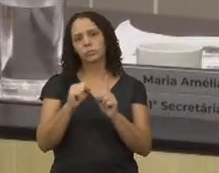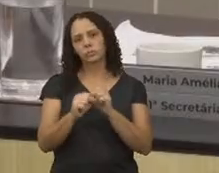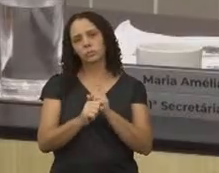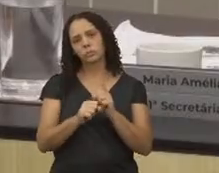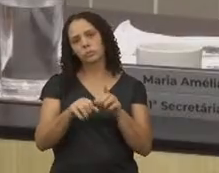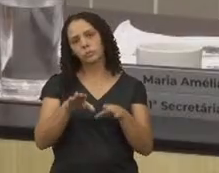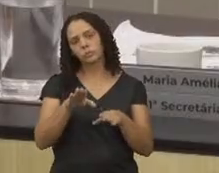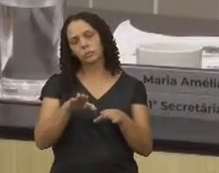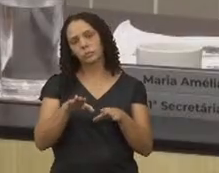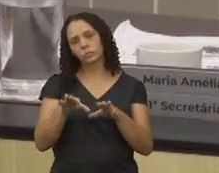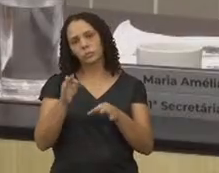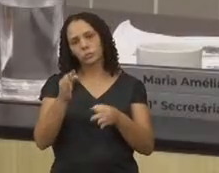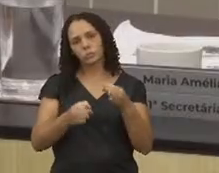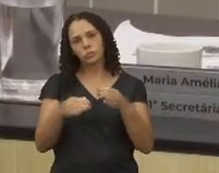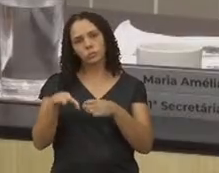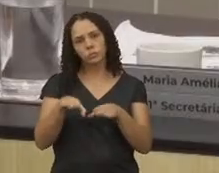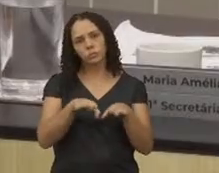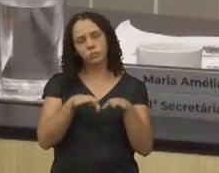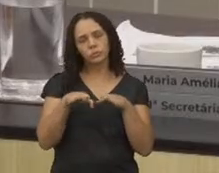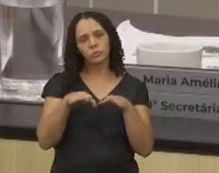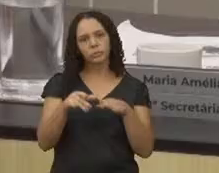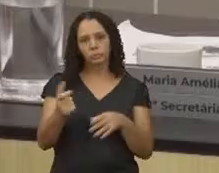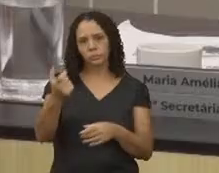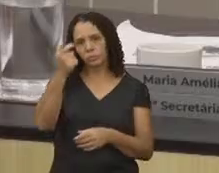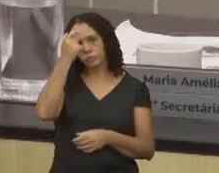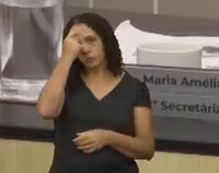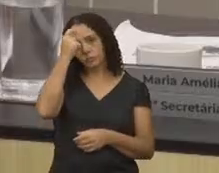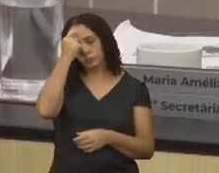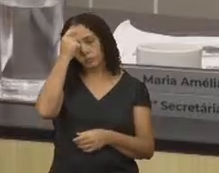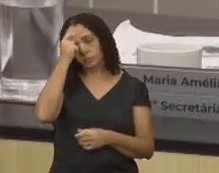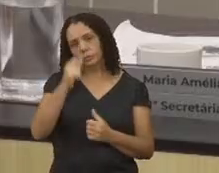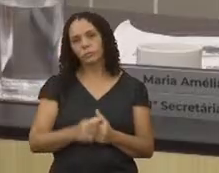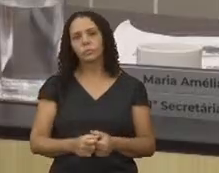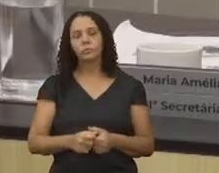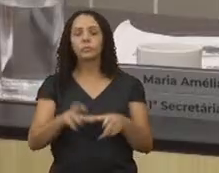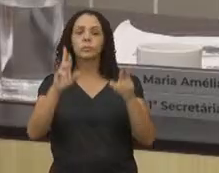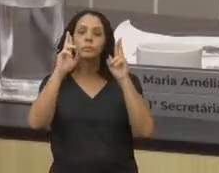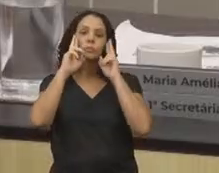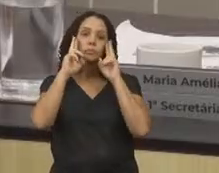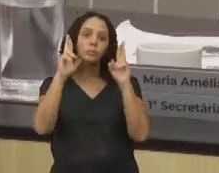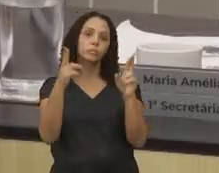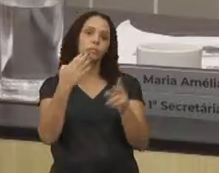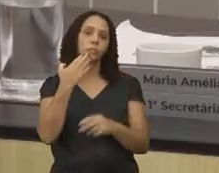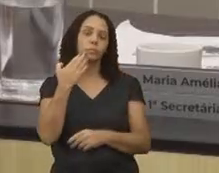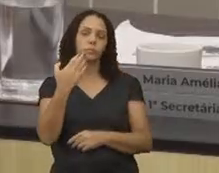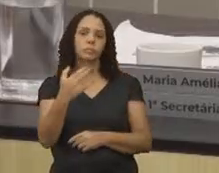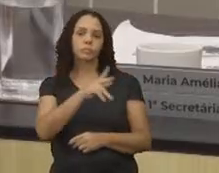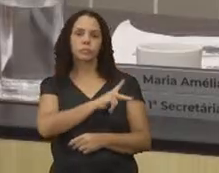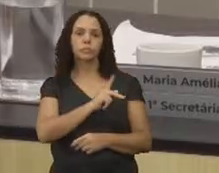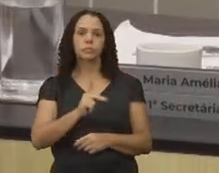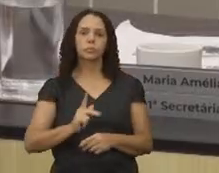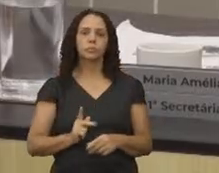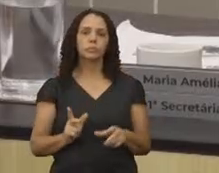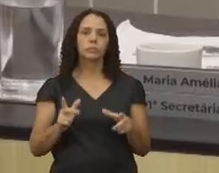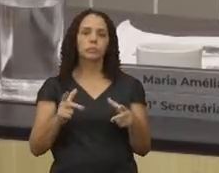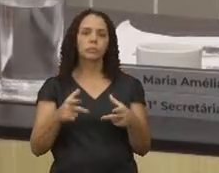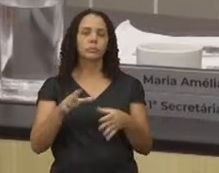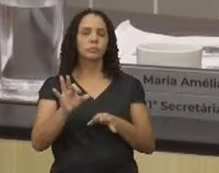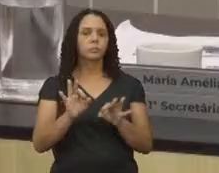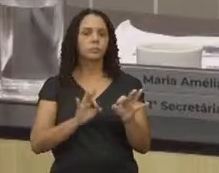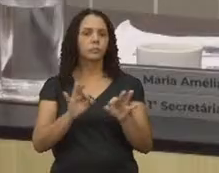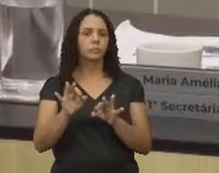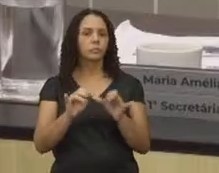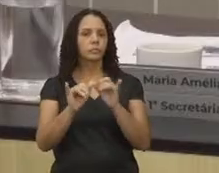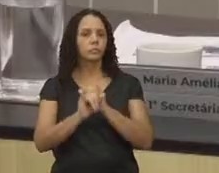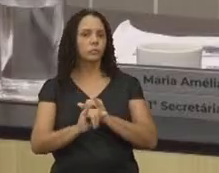justa, igualitária e consciente. Feito esse registro, respeitosamente, requeremos à presidência desta Casa que sejam adotadas providências